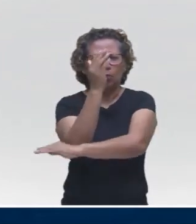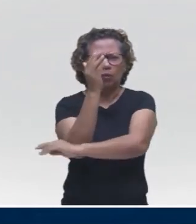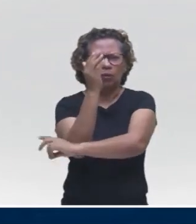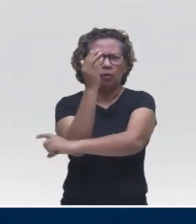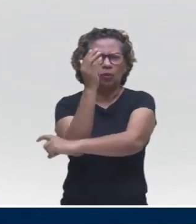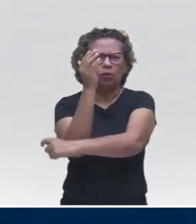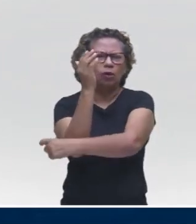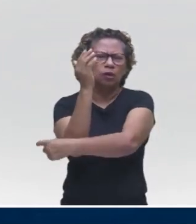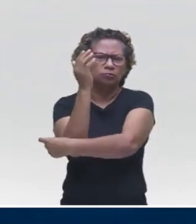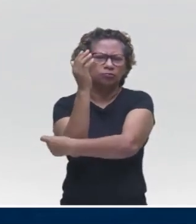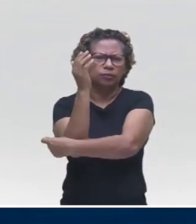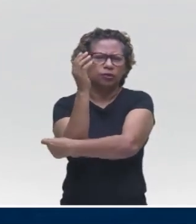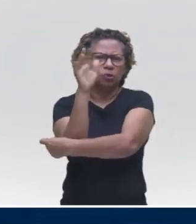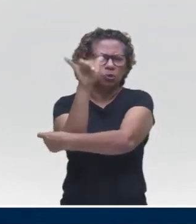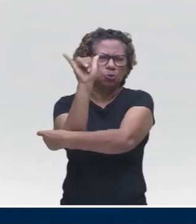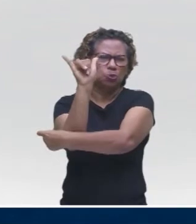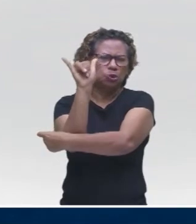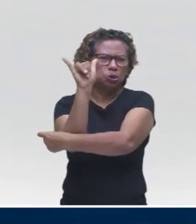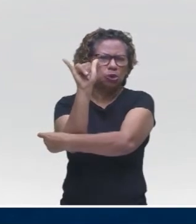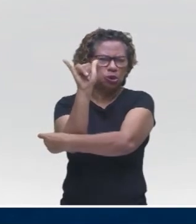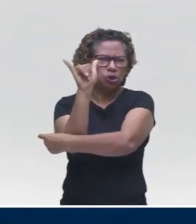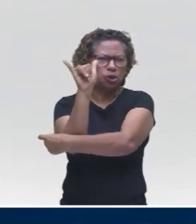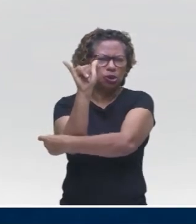para ficar bem mais claro com a forma